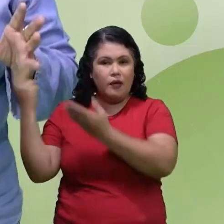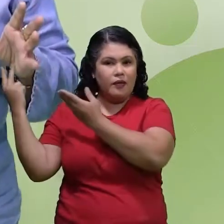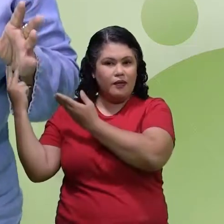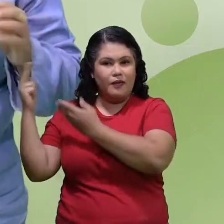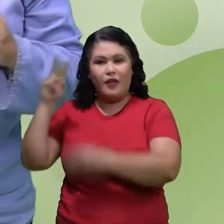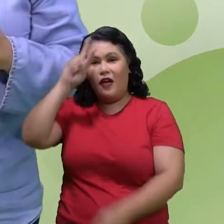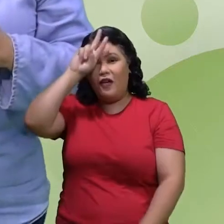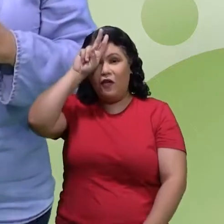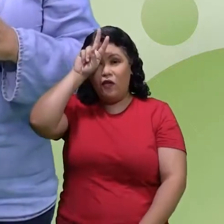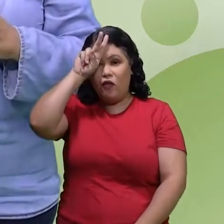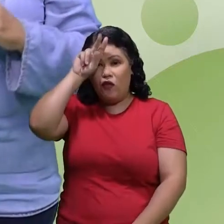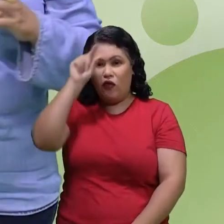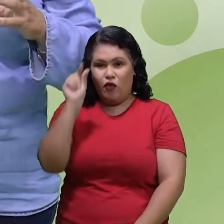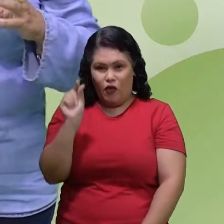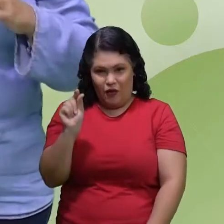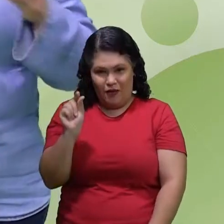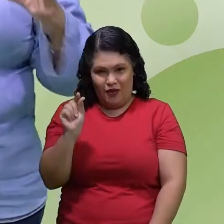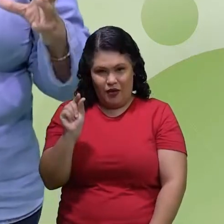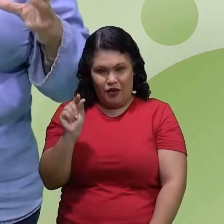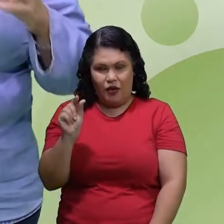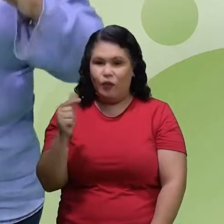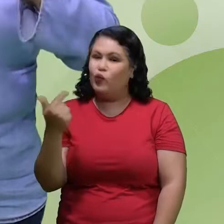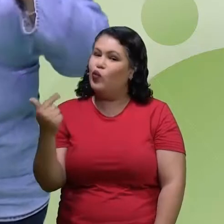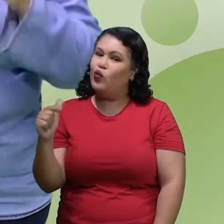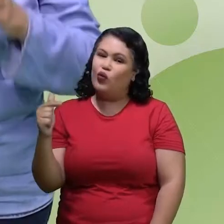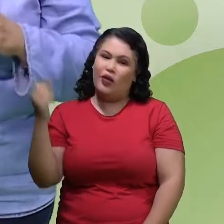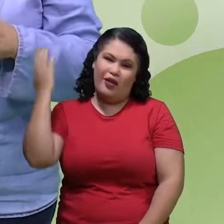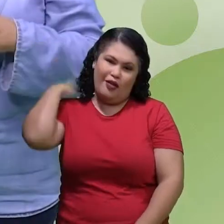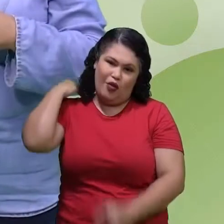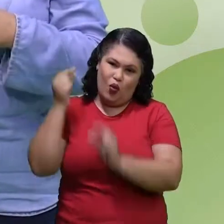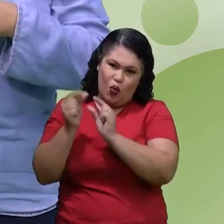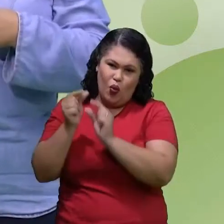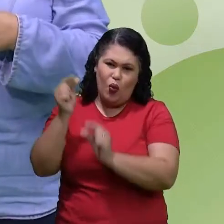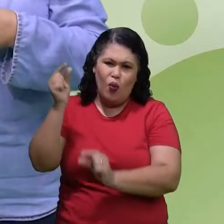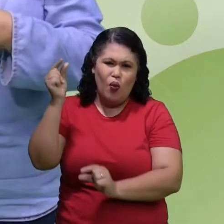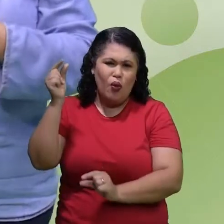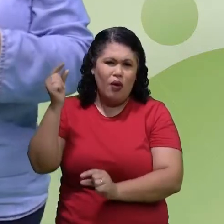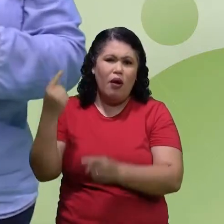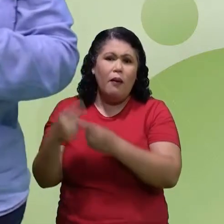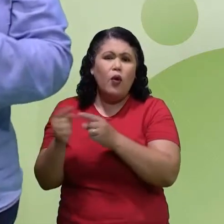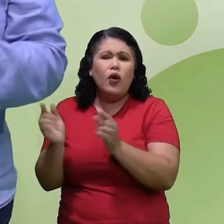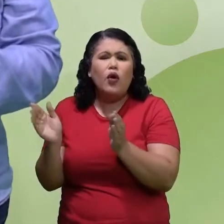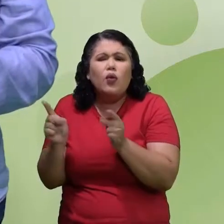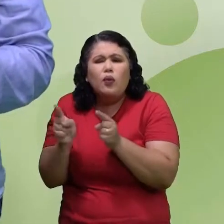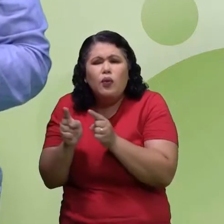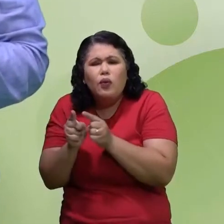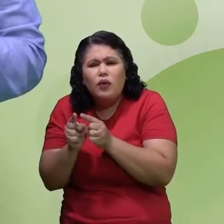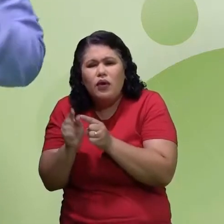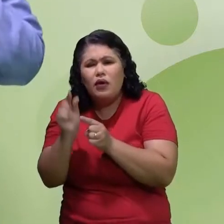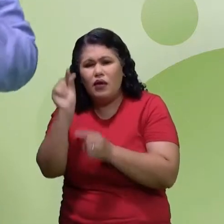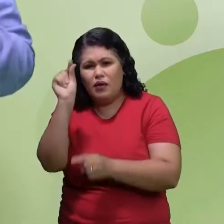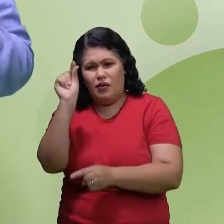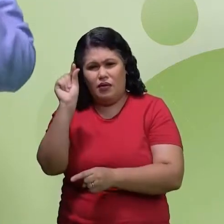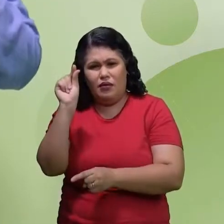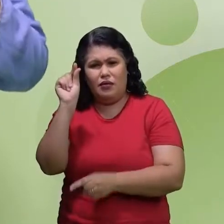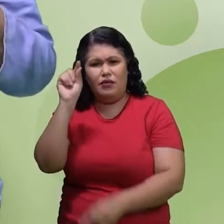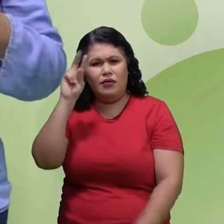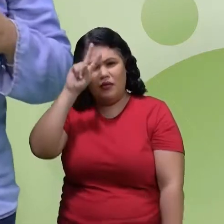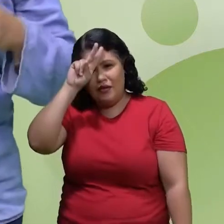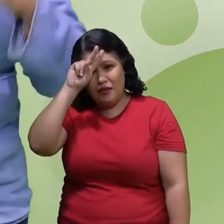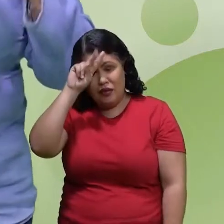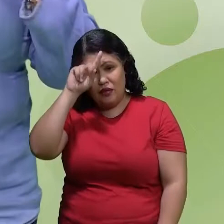aí uma formiga, é um invertebrado. Tem coluna? Não, ela é muito pequenininha, ela não tem uma estrutura de uma coluna. Mas a